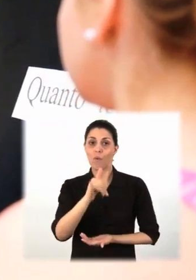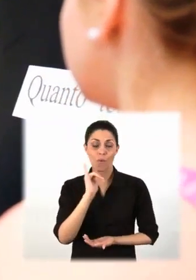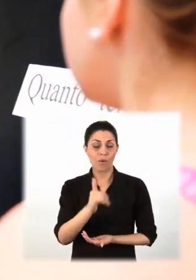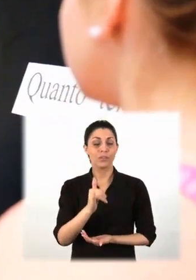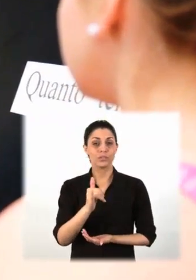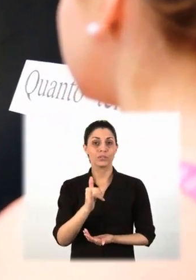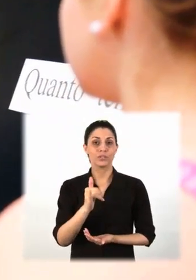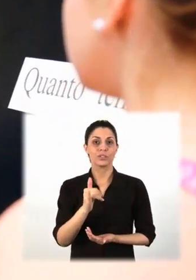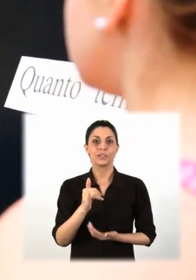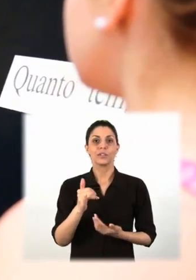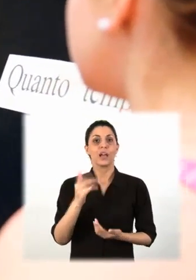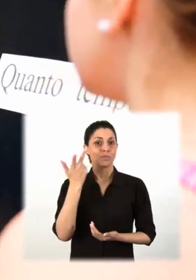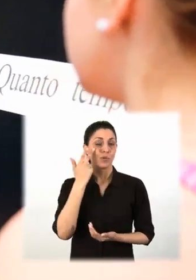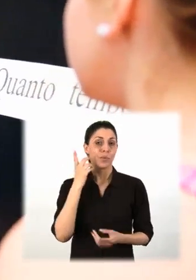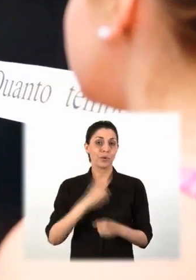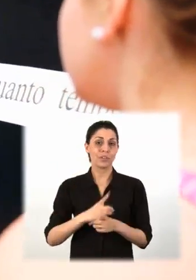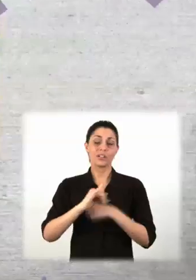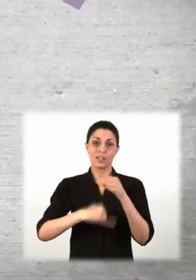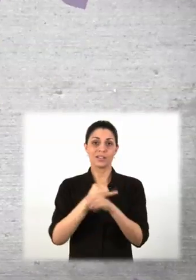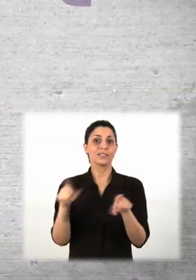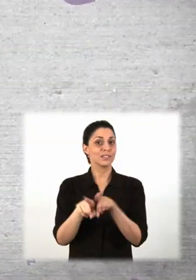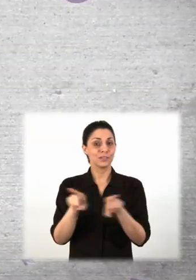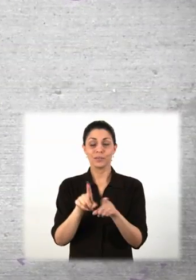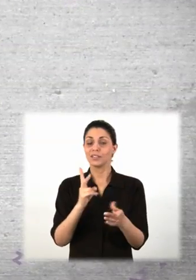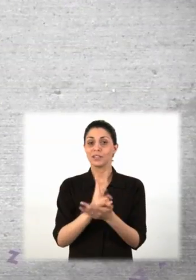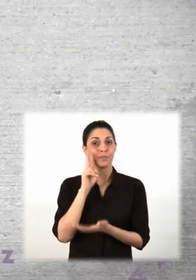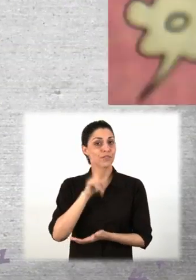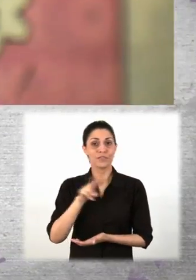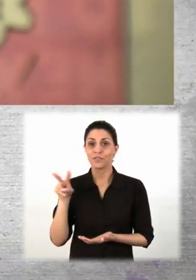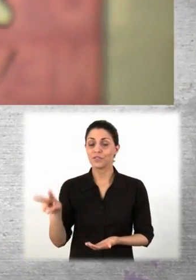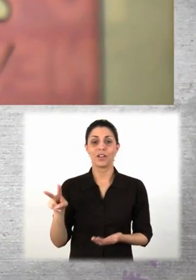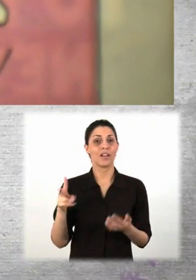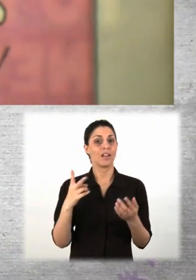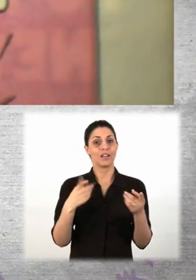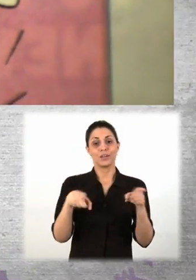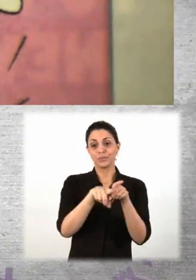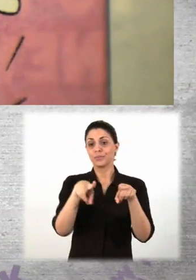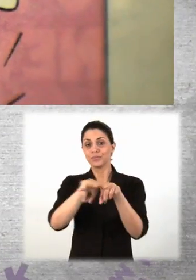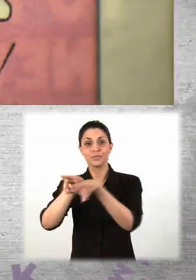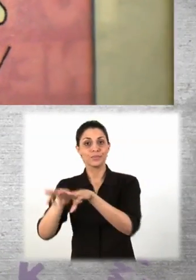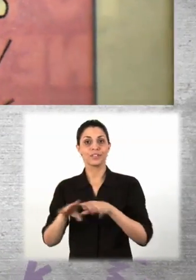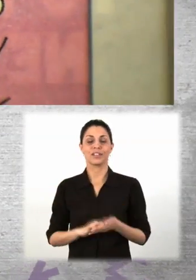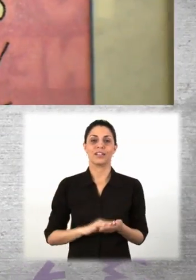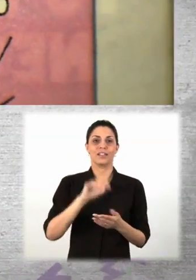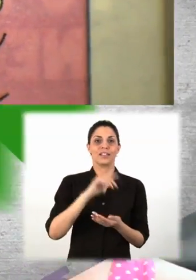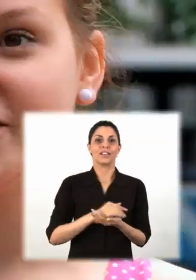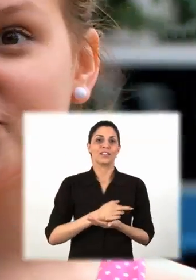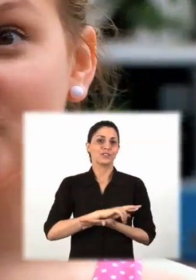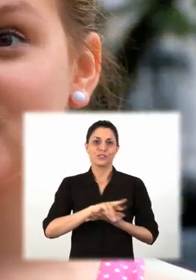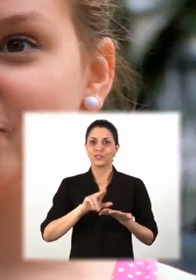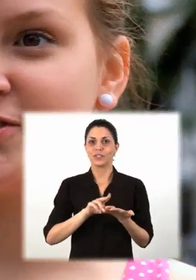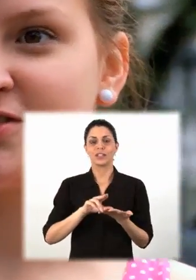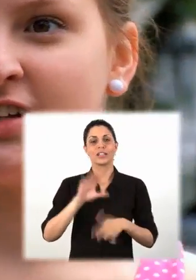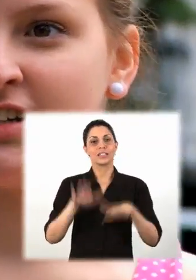né, crônicas, contos, ou seja, também na internet, é comum a gente usar. Nos quadrinhos, É não é? verdade. É Os